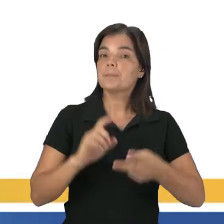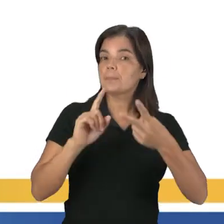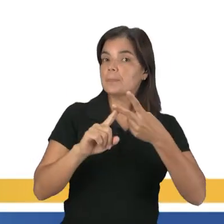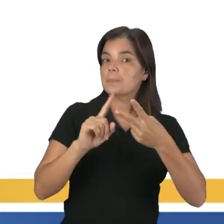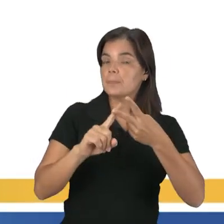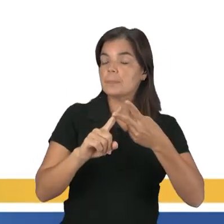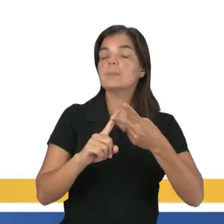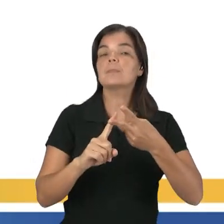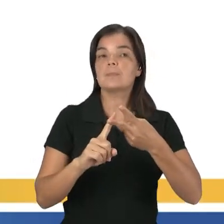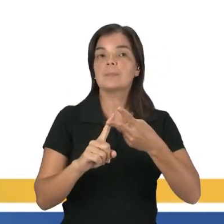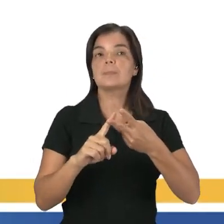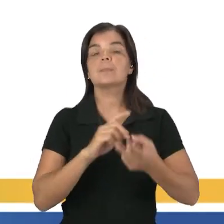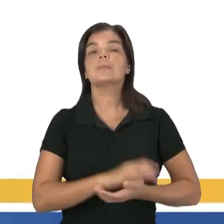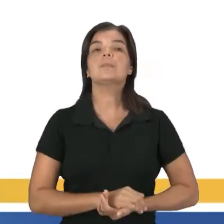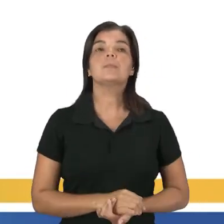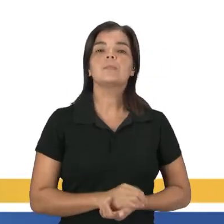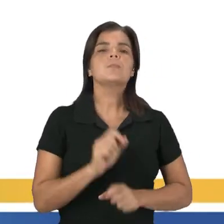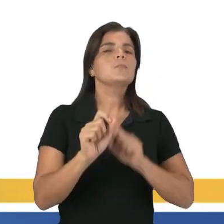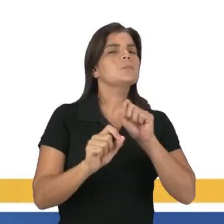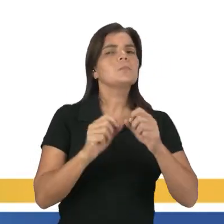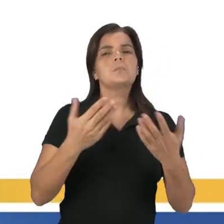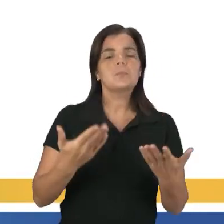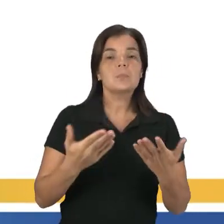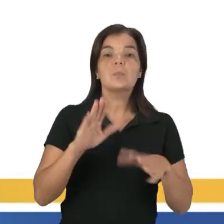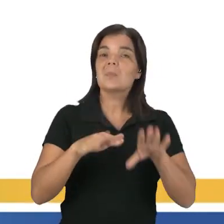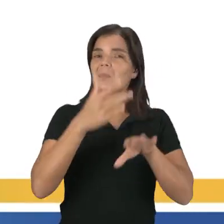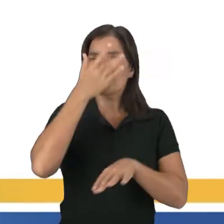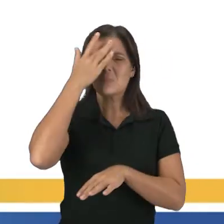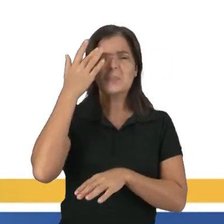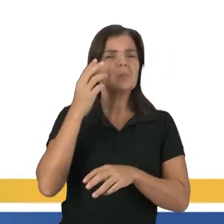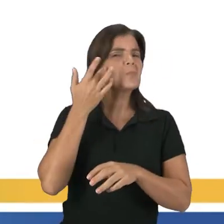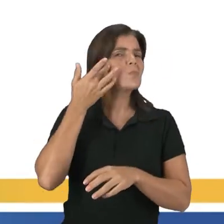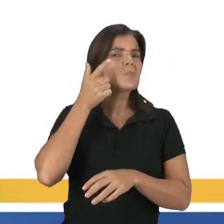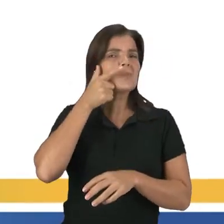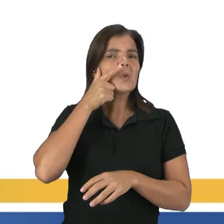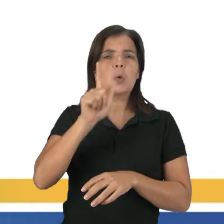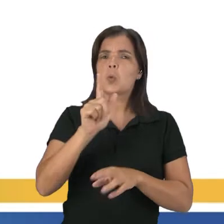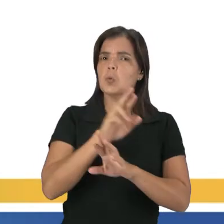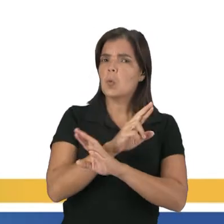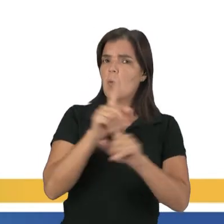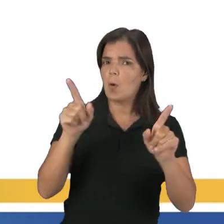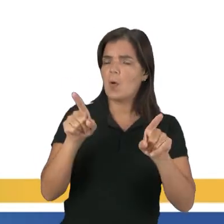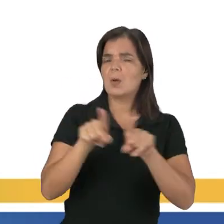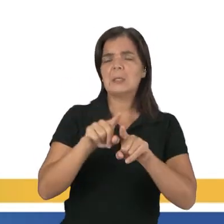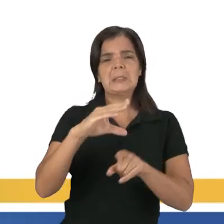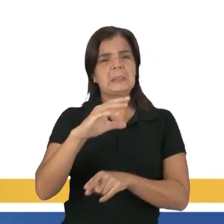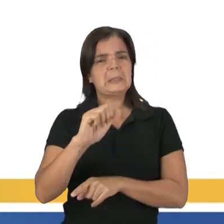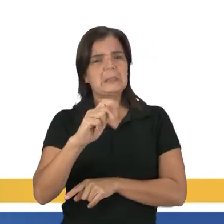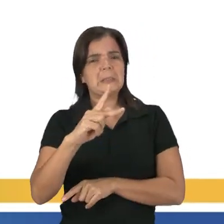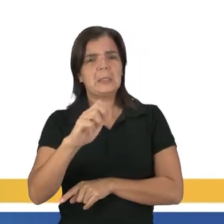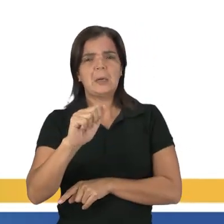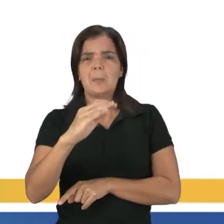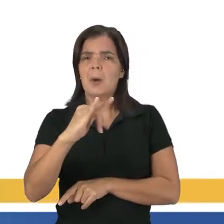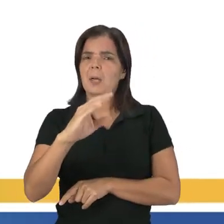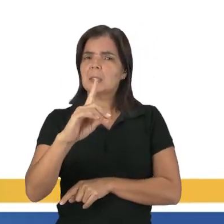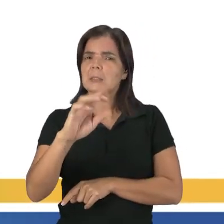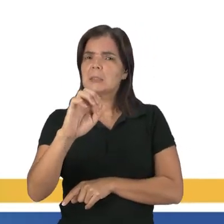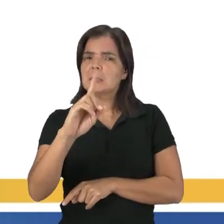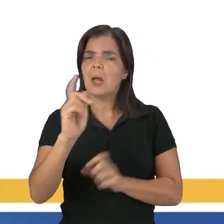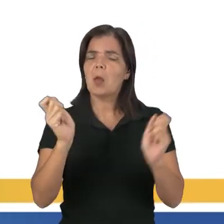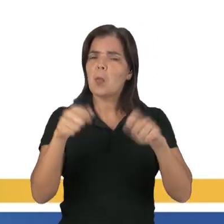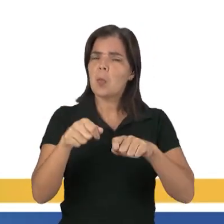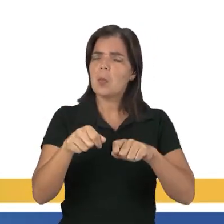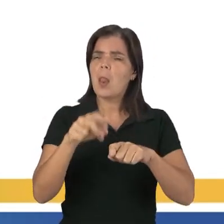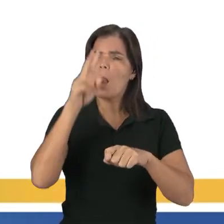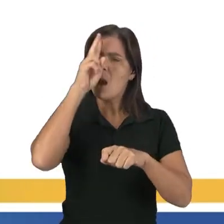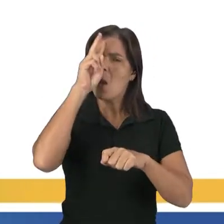segunda grandeza, que é sobre capacidade. Muita gente não consegue diferenciar um pouco, professor, capacidade, lembra um pouco de volume, então a